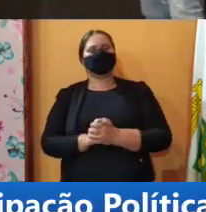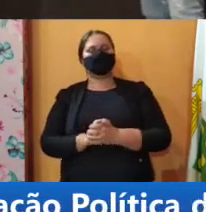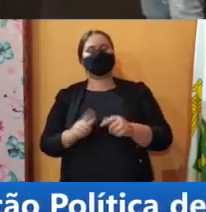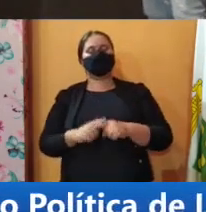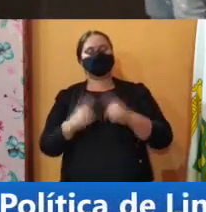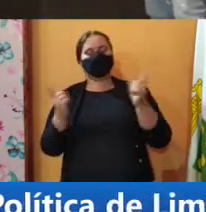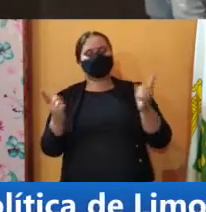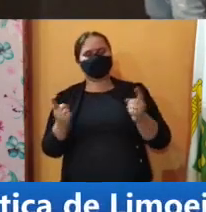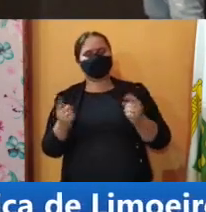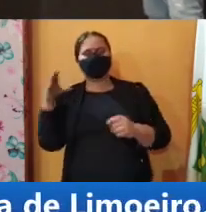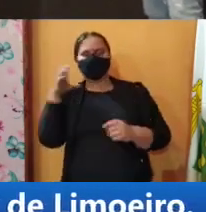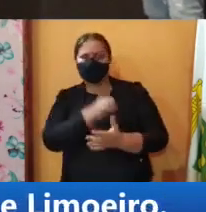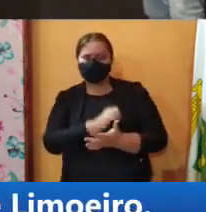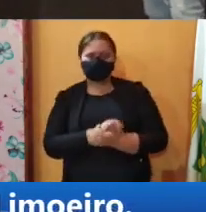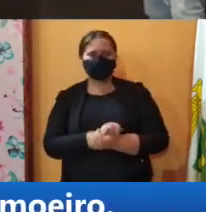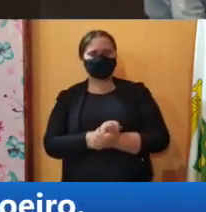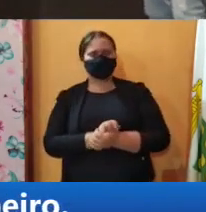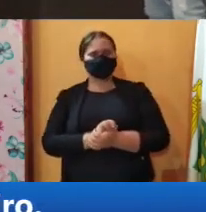gente,